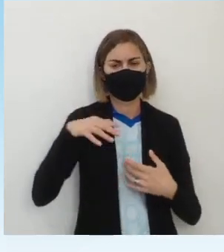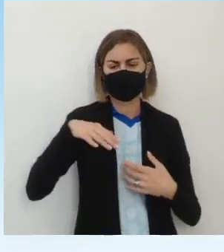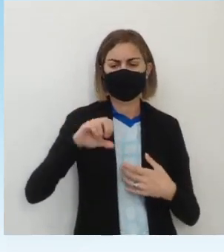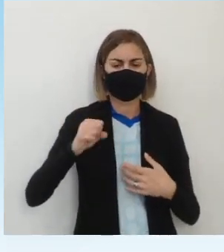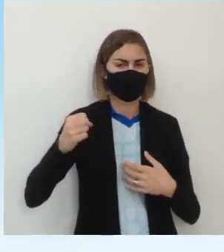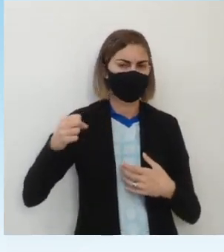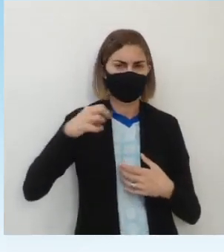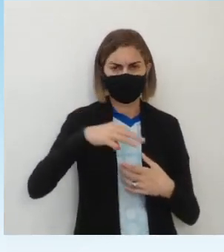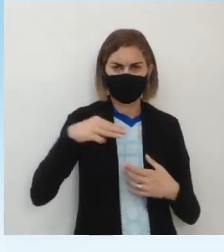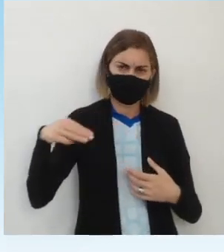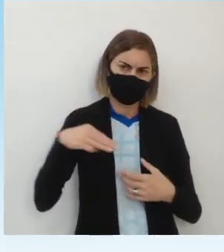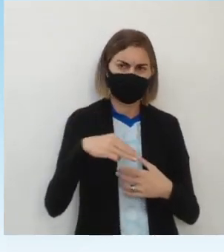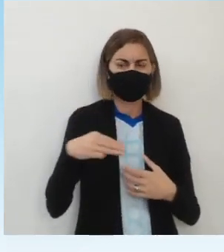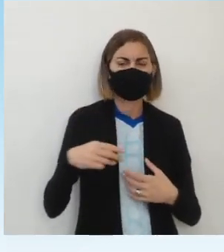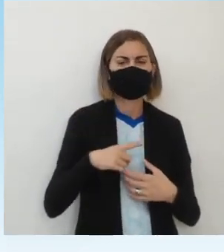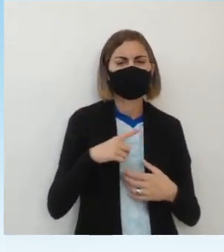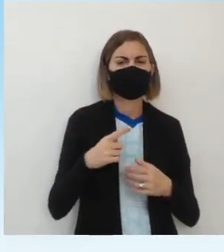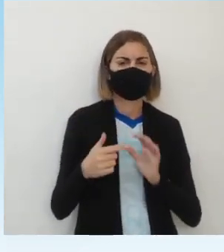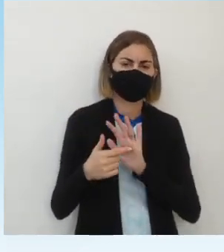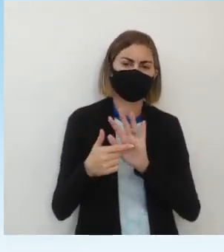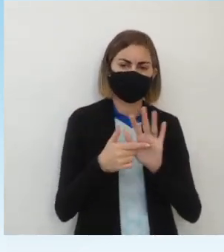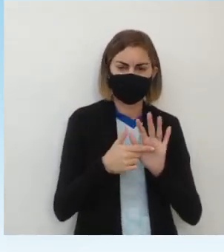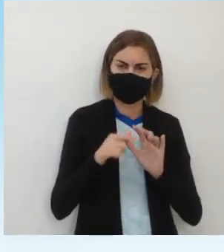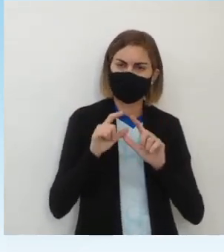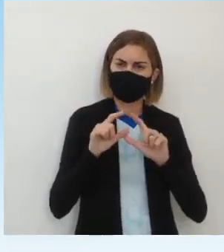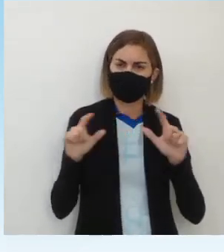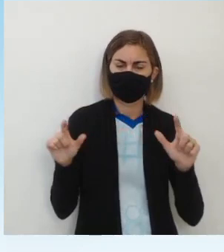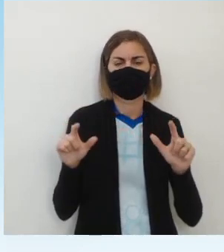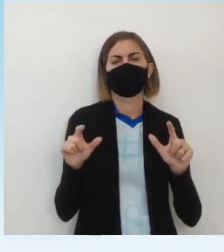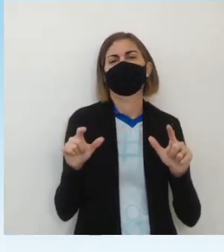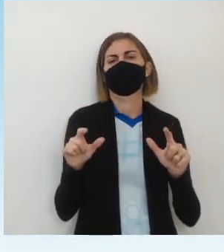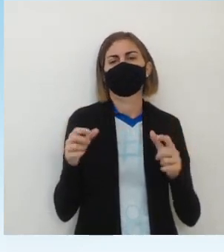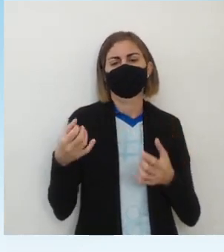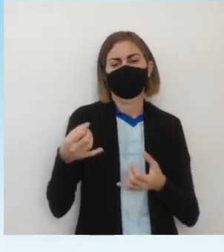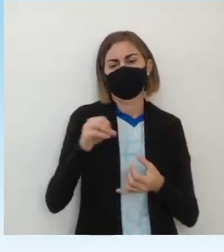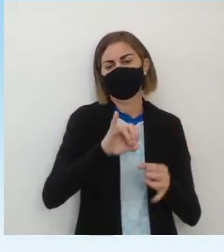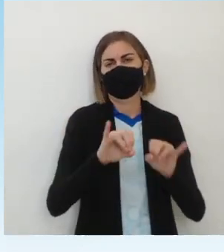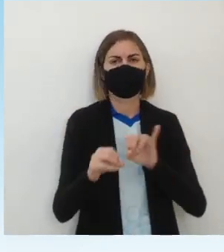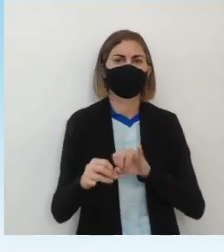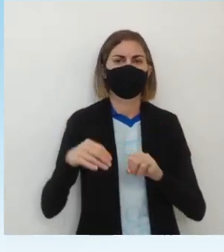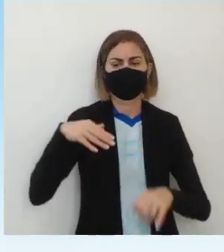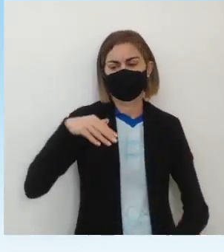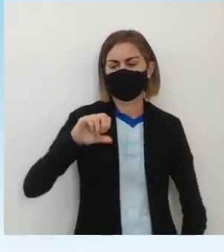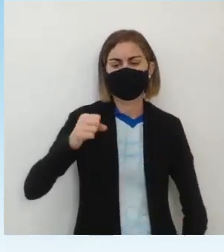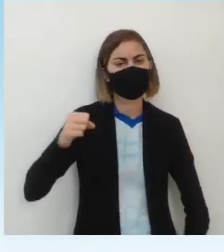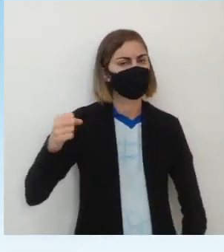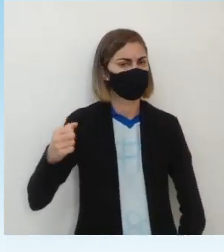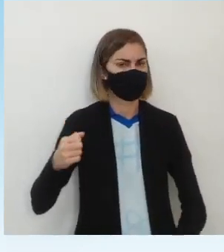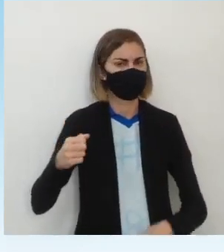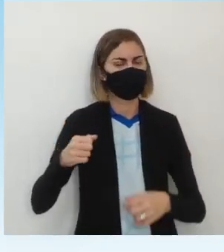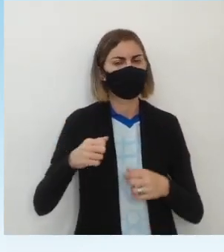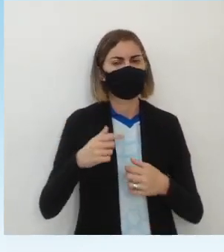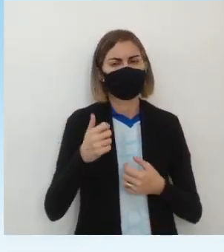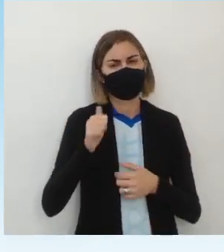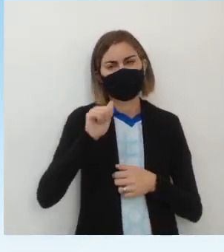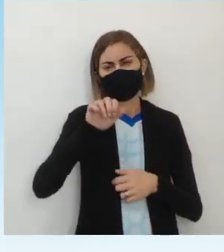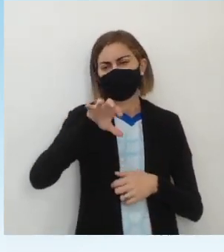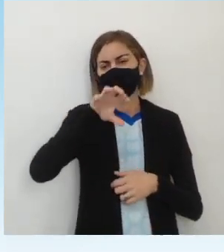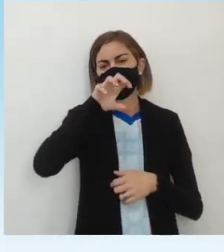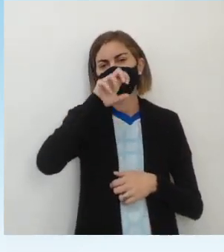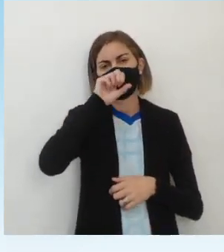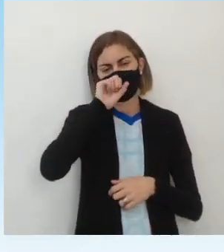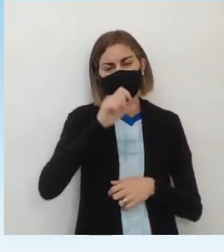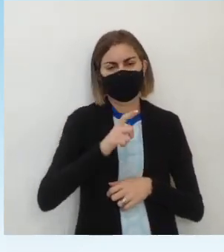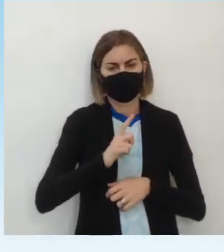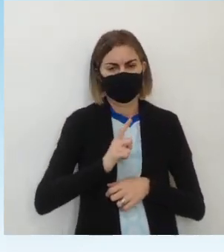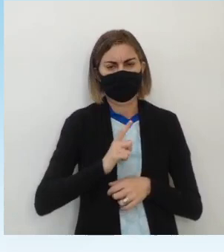massa molar aparente é a forma como a gente chama na química a massa molar que o ar teria se